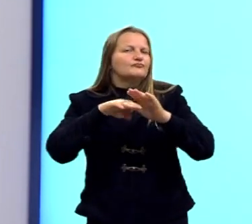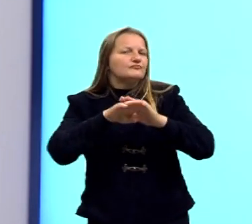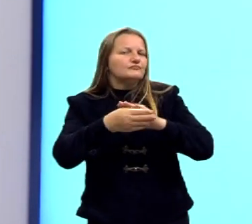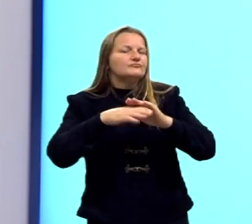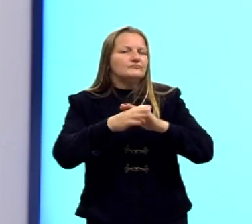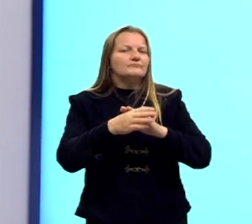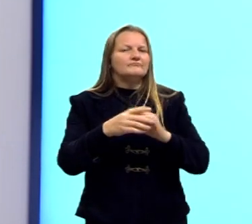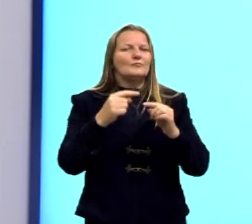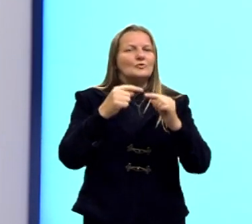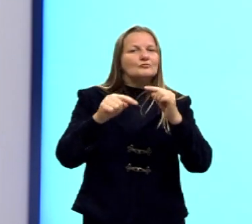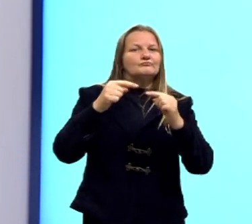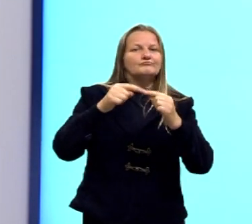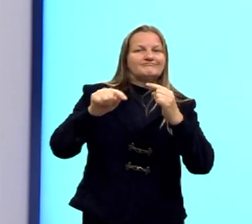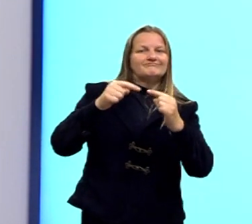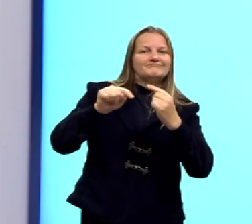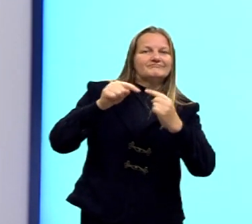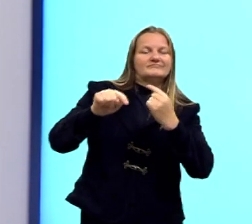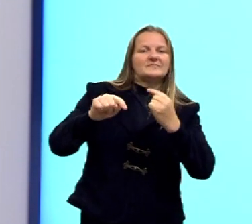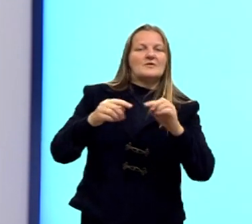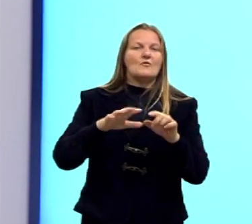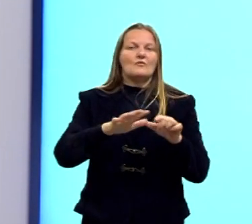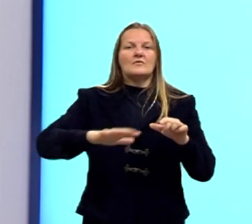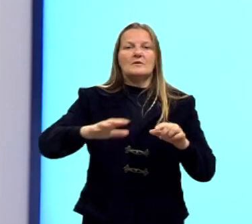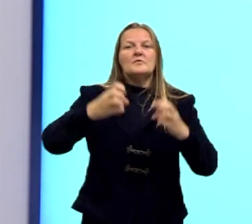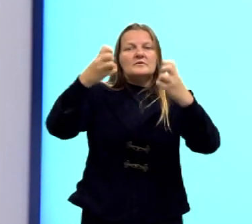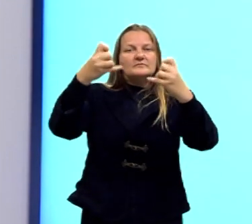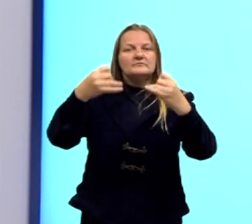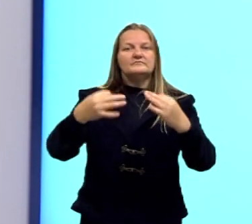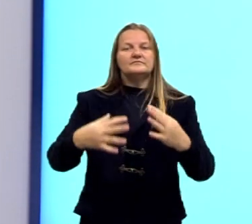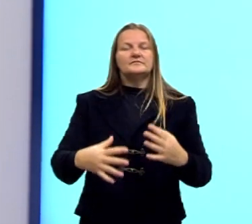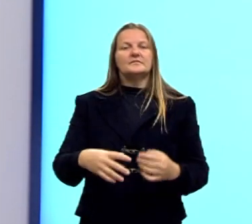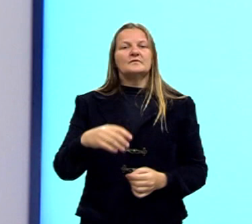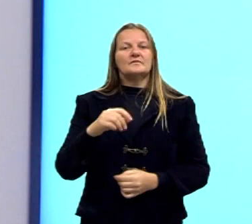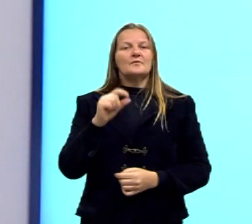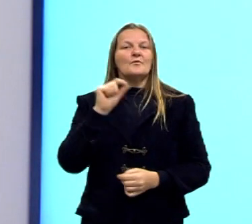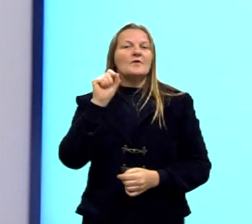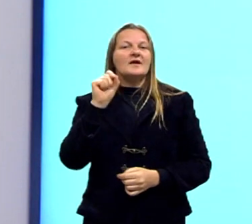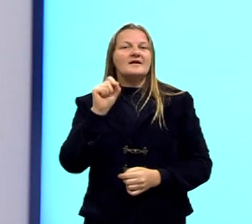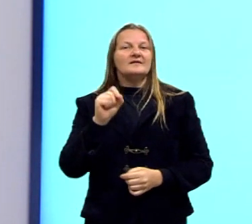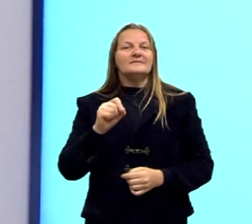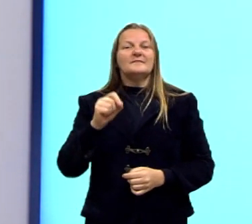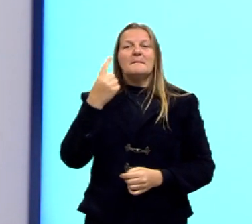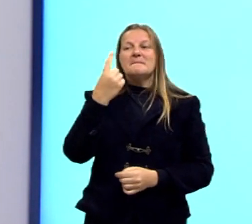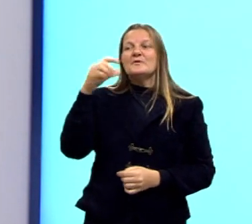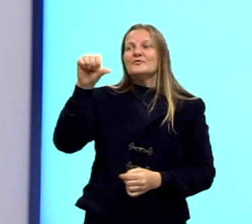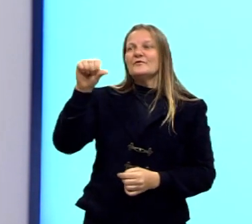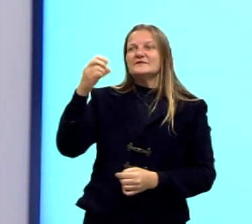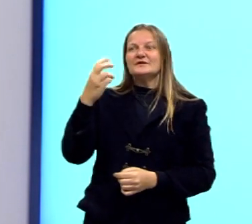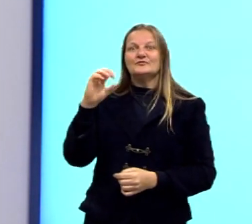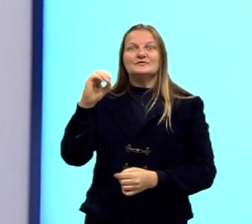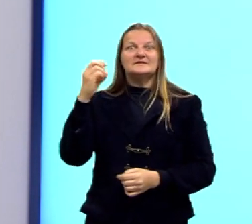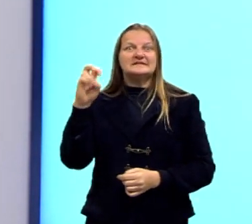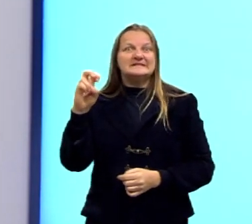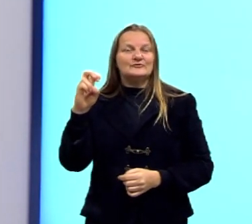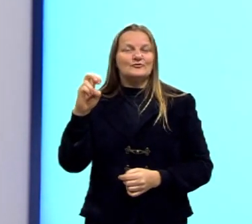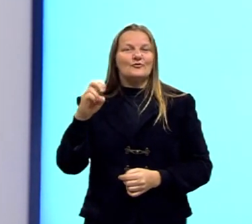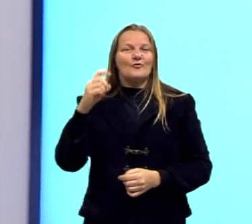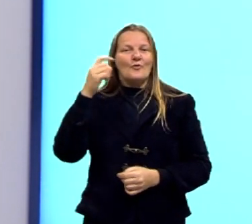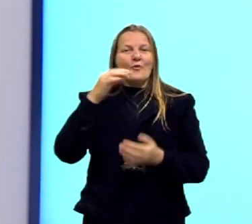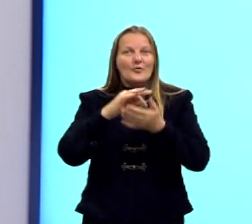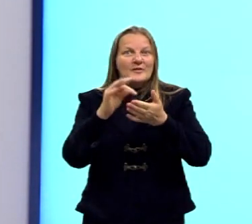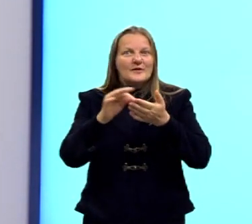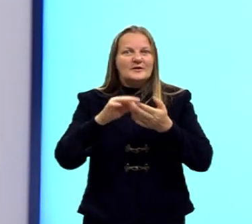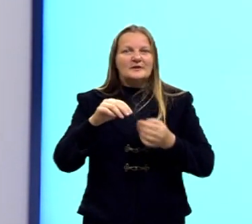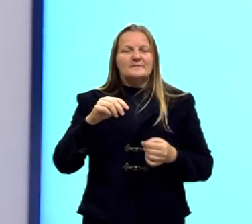que daí vai gerar esse campo magnético e isso Foi explicado então pelo mais tem aí 1905 na sua teoria